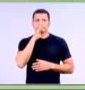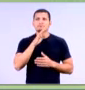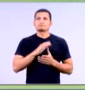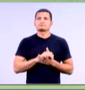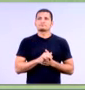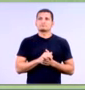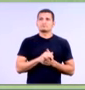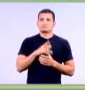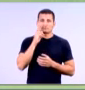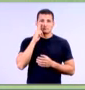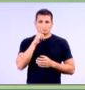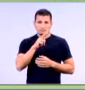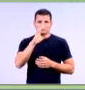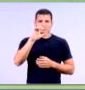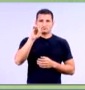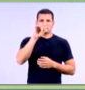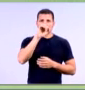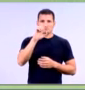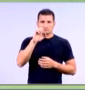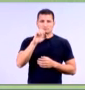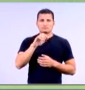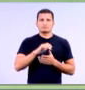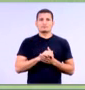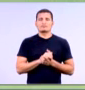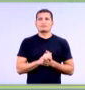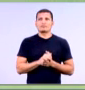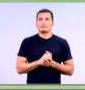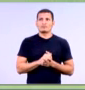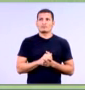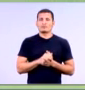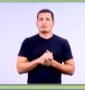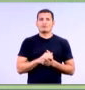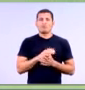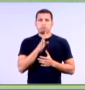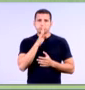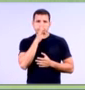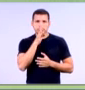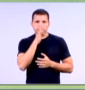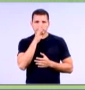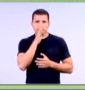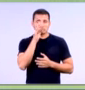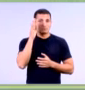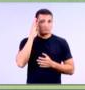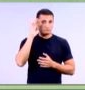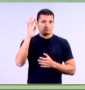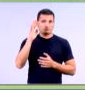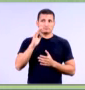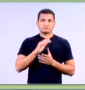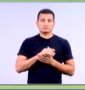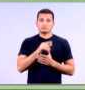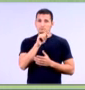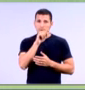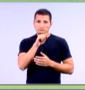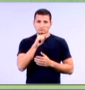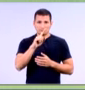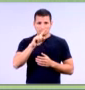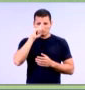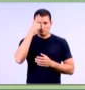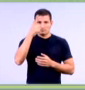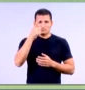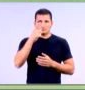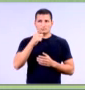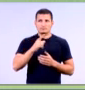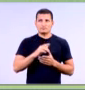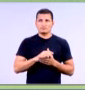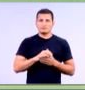A classe, o construtor, o que foi criado automaticamente, vamos imaginar o seguinte. Ele vai criar,